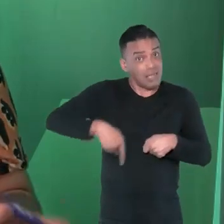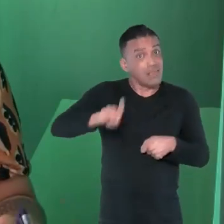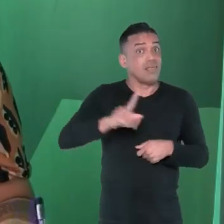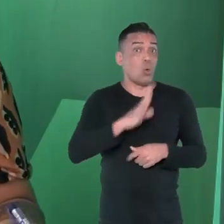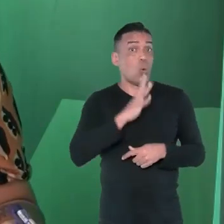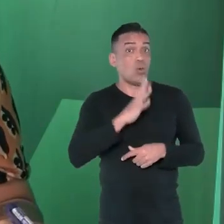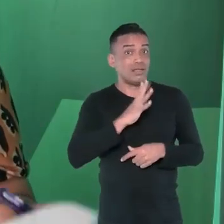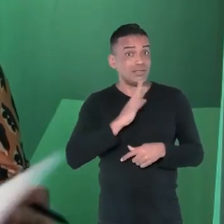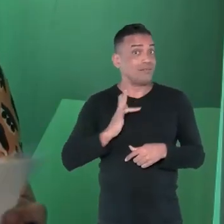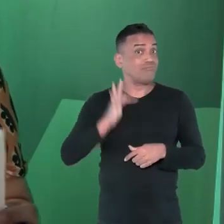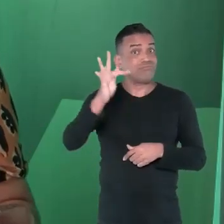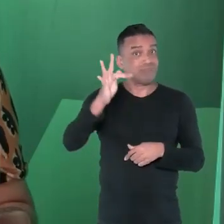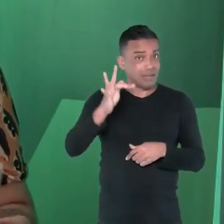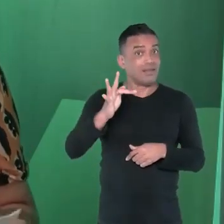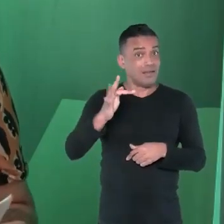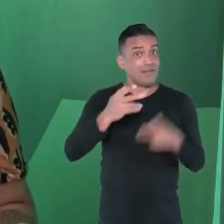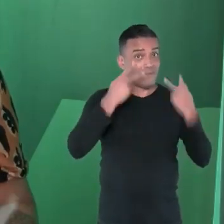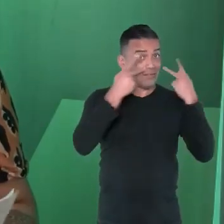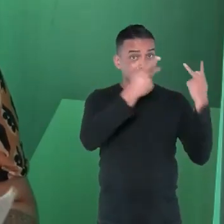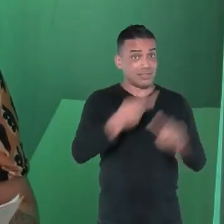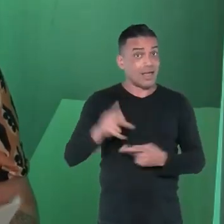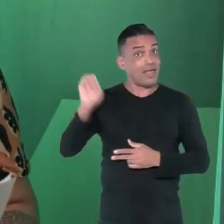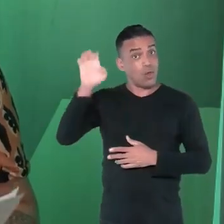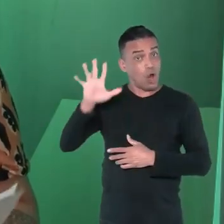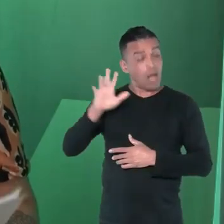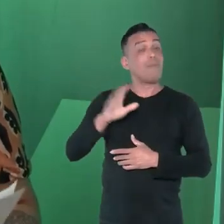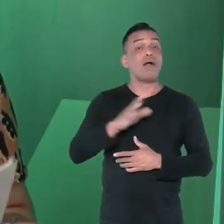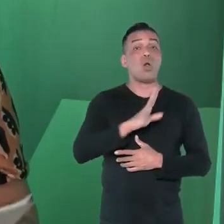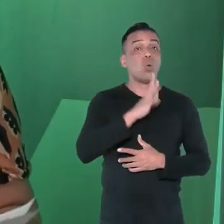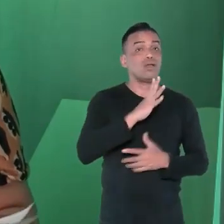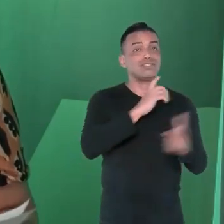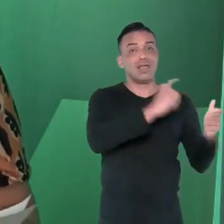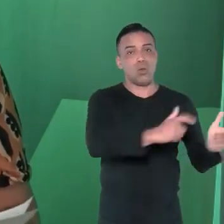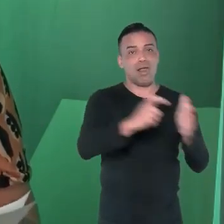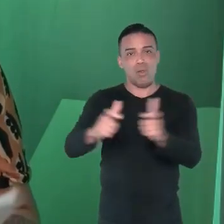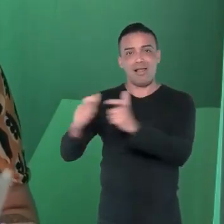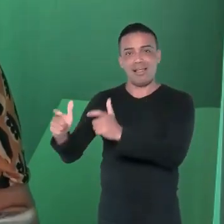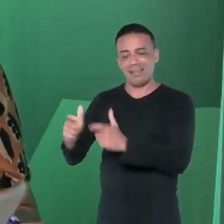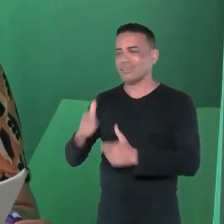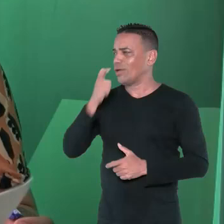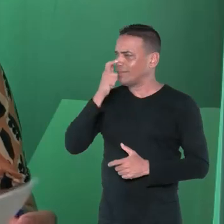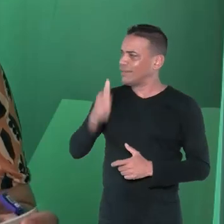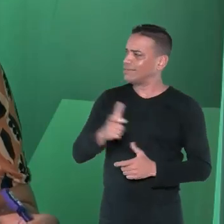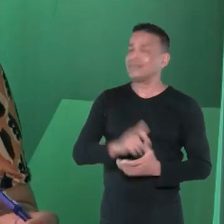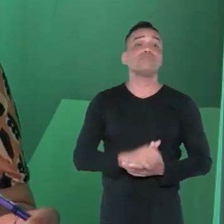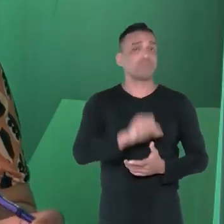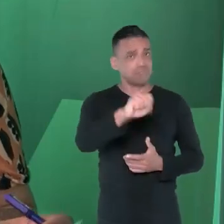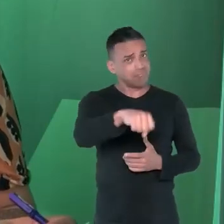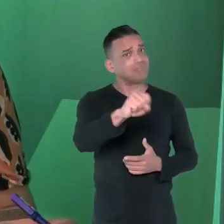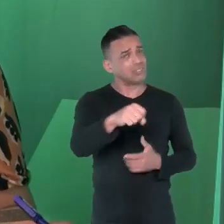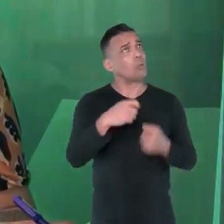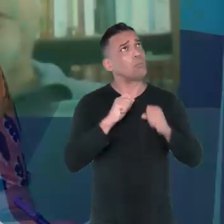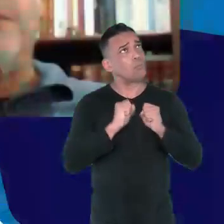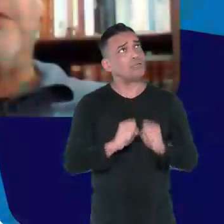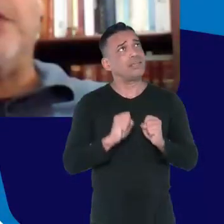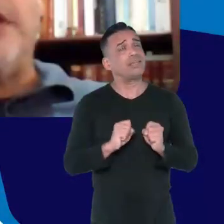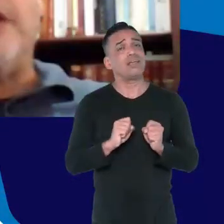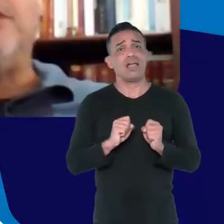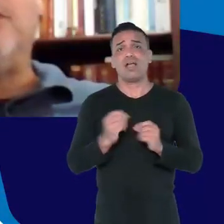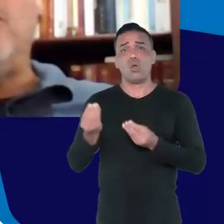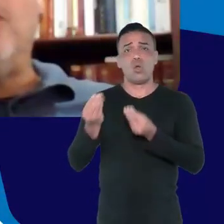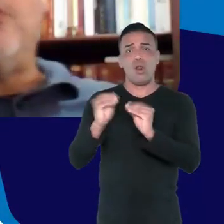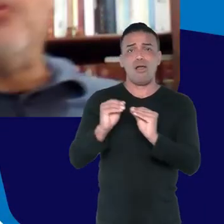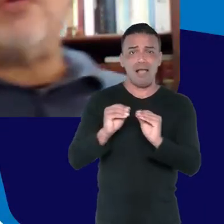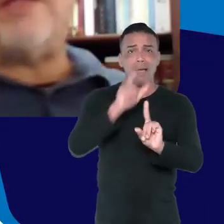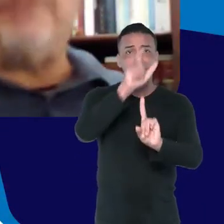conhecer isso quando vier à Europa. Eu acho muito, muito interessante. Exato. Eu poderia ter colocado os